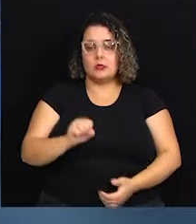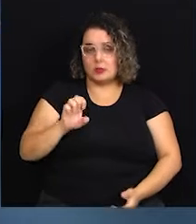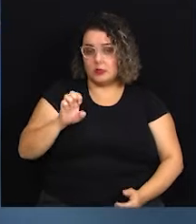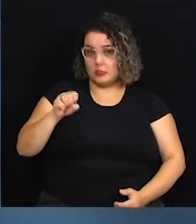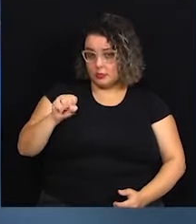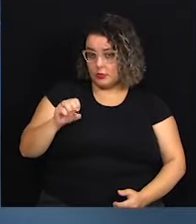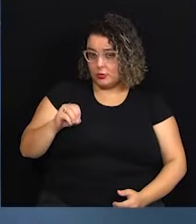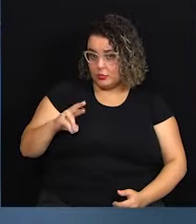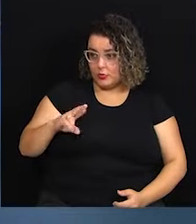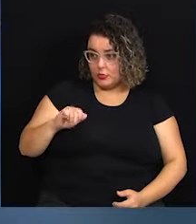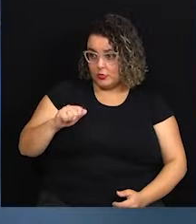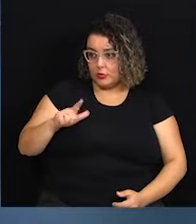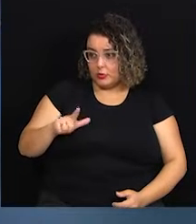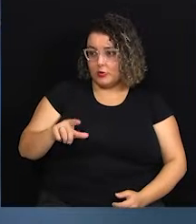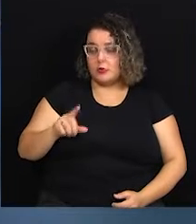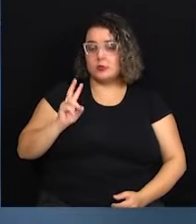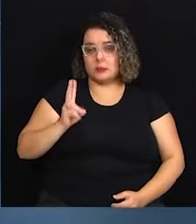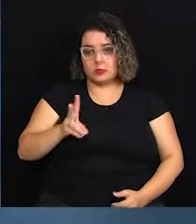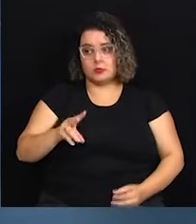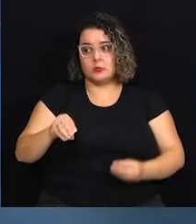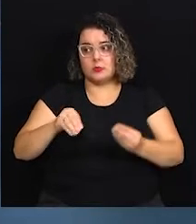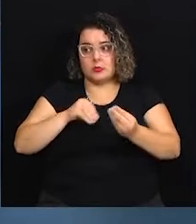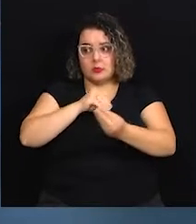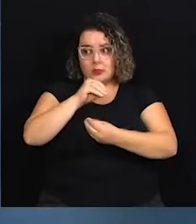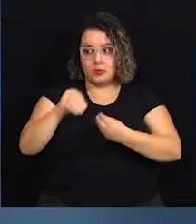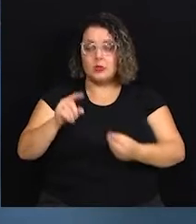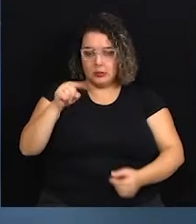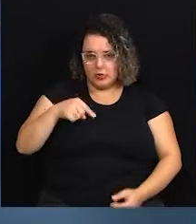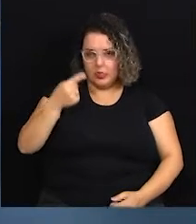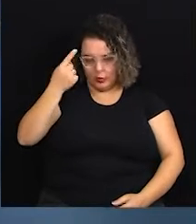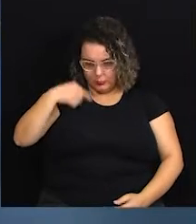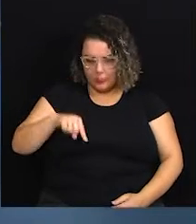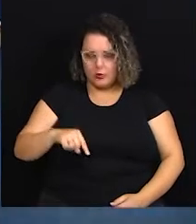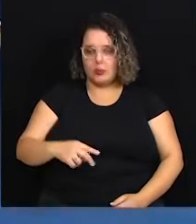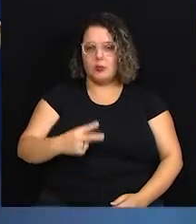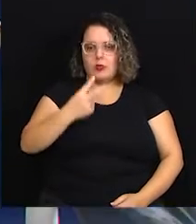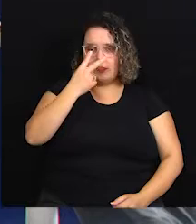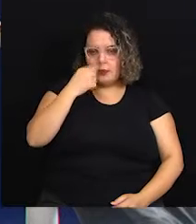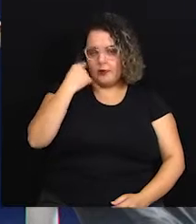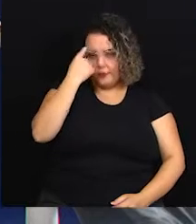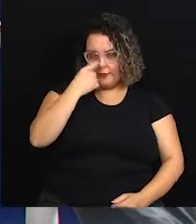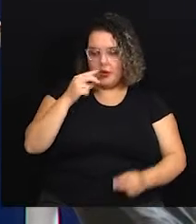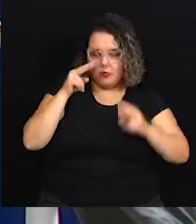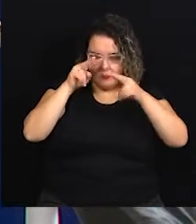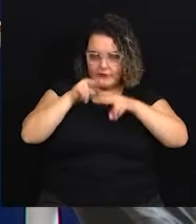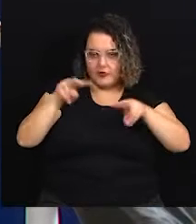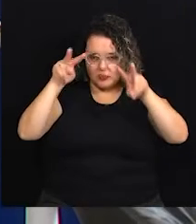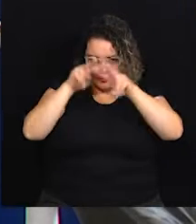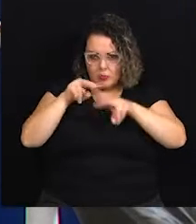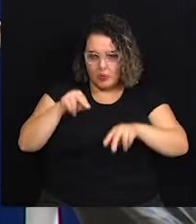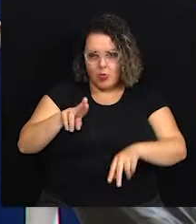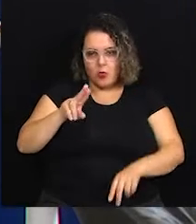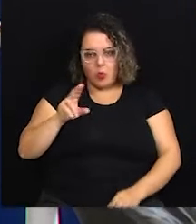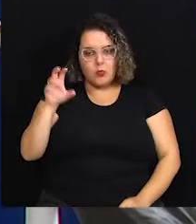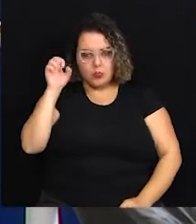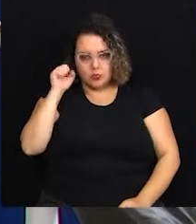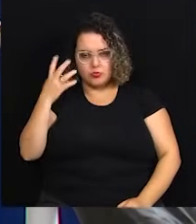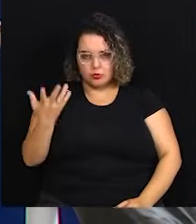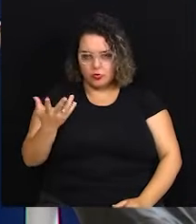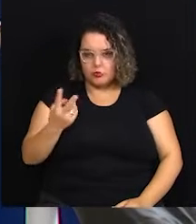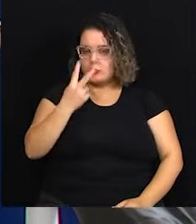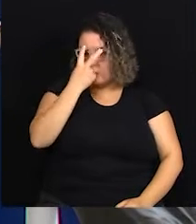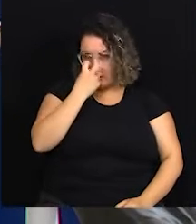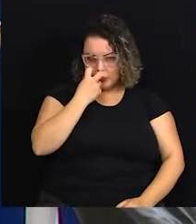sensorial, ela também sempre vai envolver, que é o nosso perfil visual ou auditivo, somado a alguma outra,